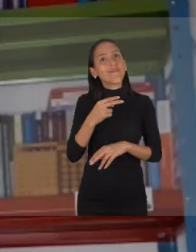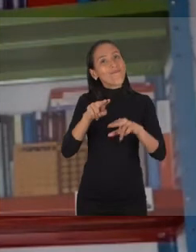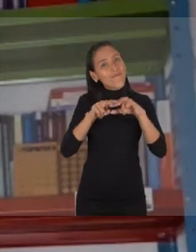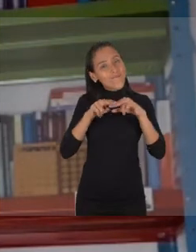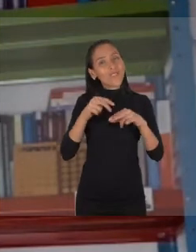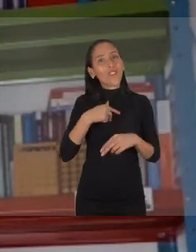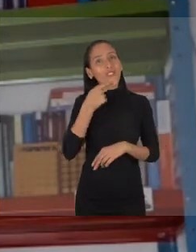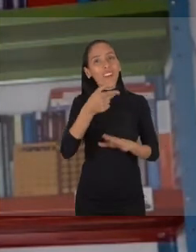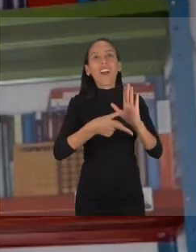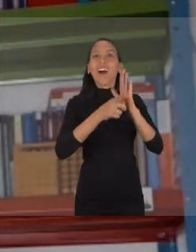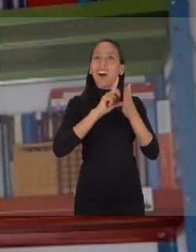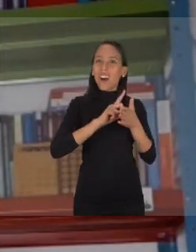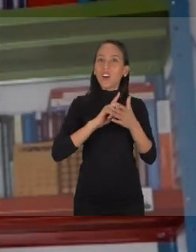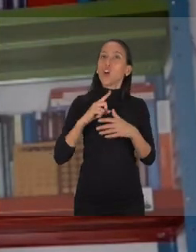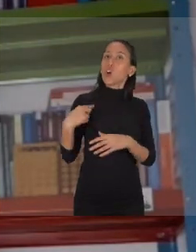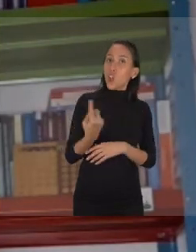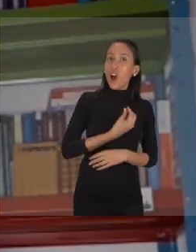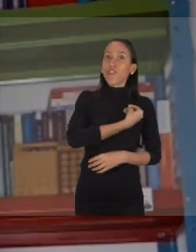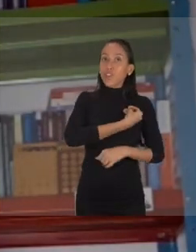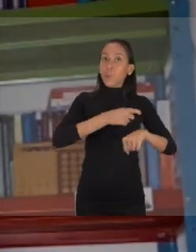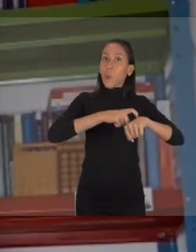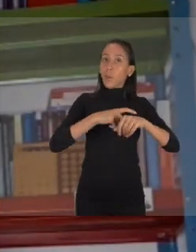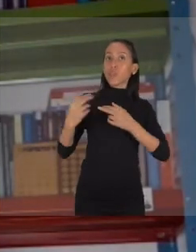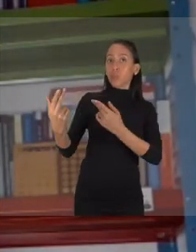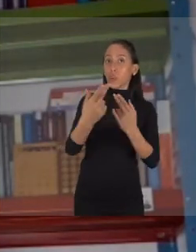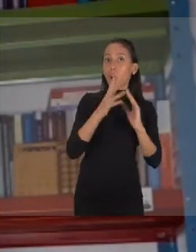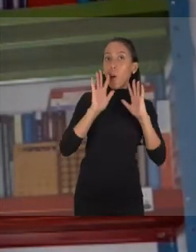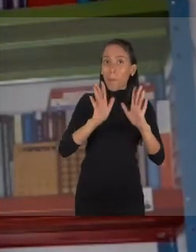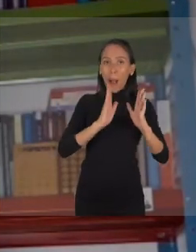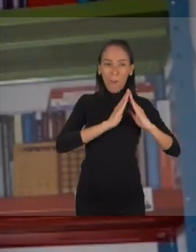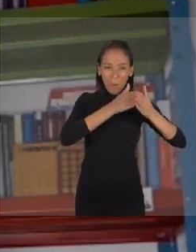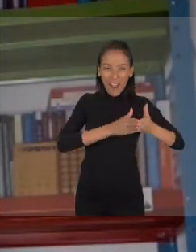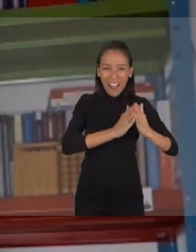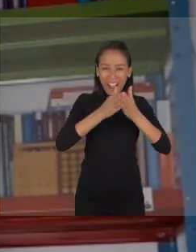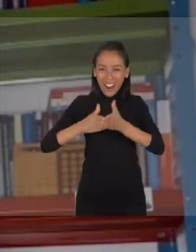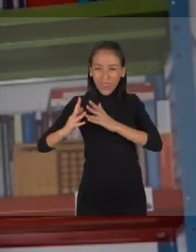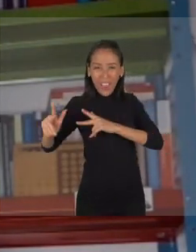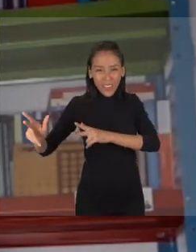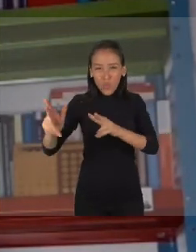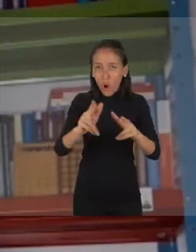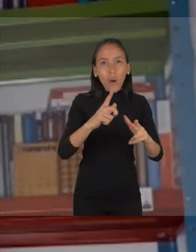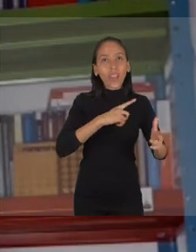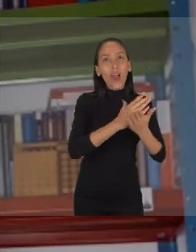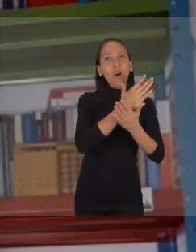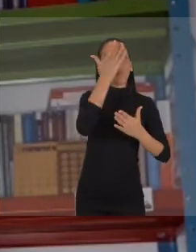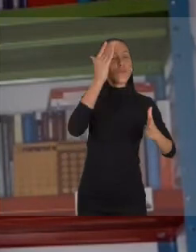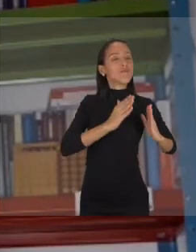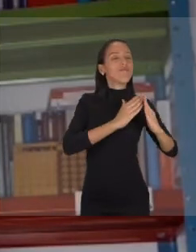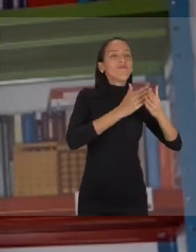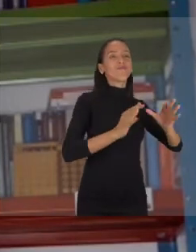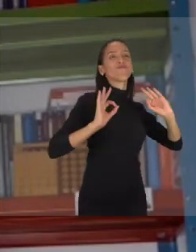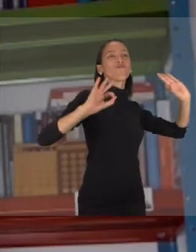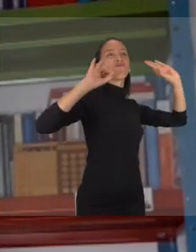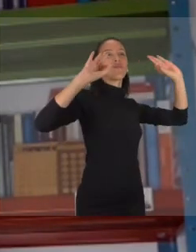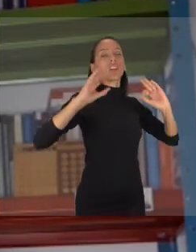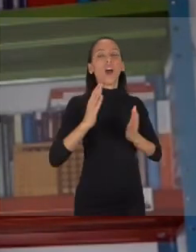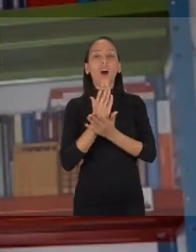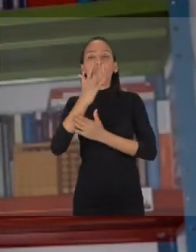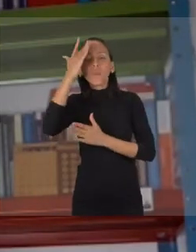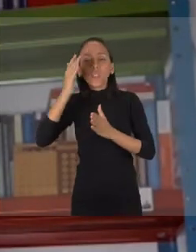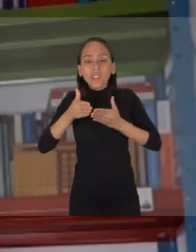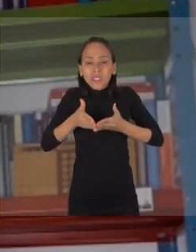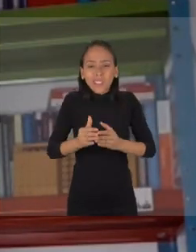sobre estarmos na mesma situação, mas não no mesmo barco. Os barcos são diferentes. Algumas pessoas estão em iates, outras estão